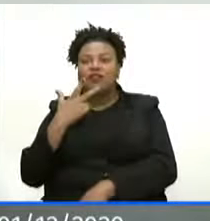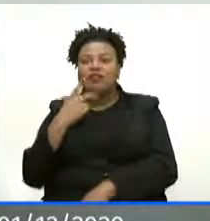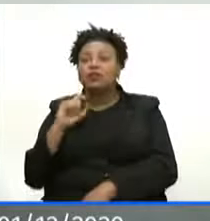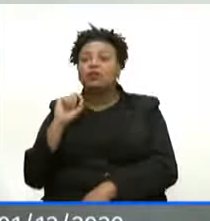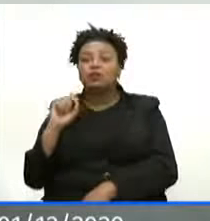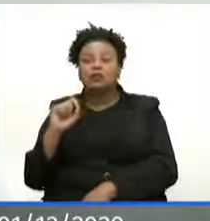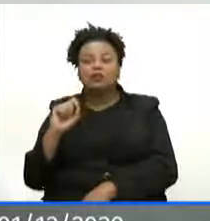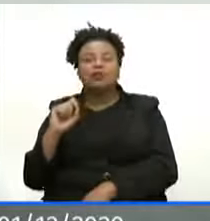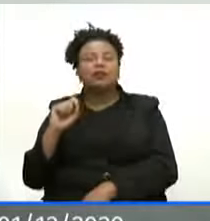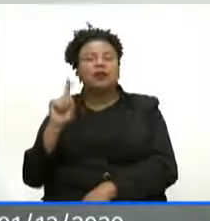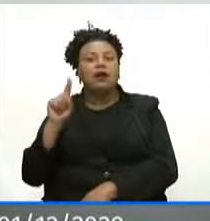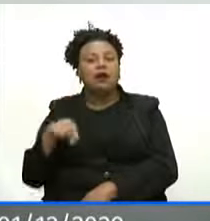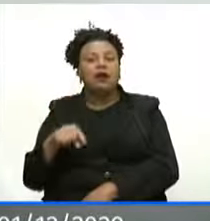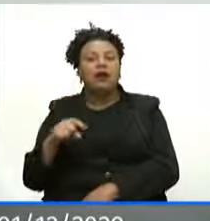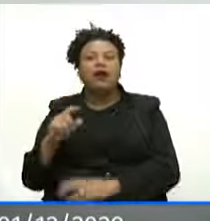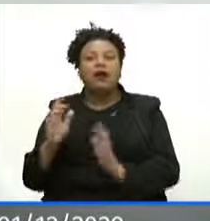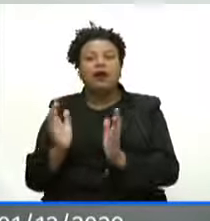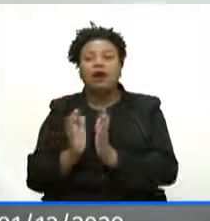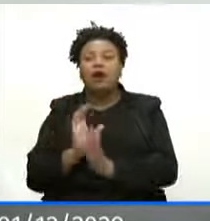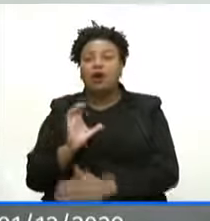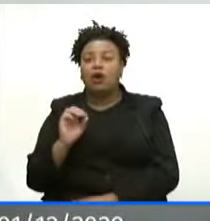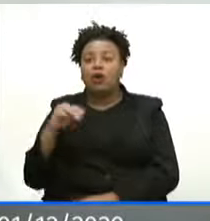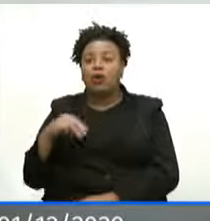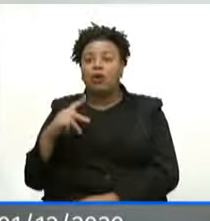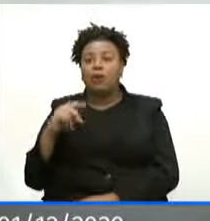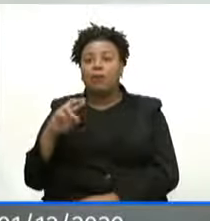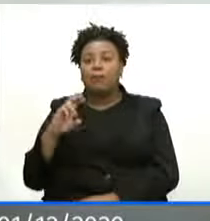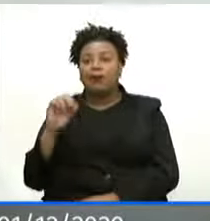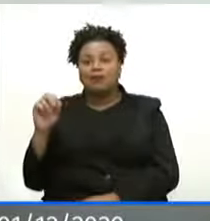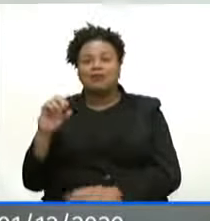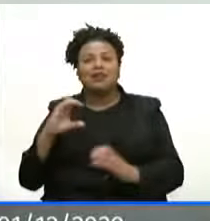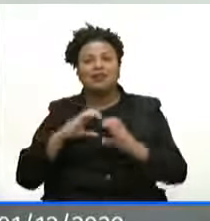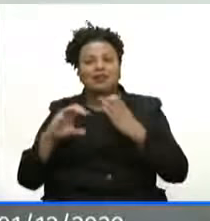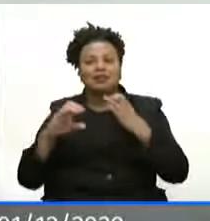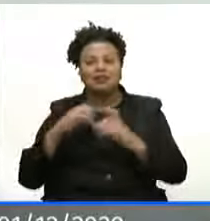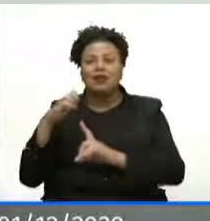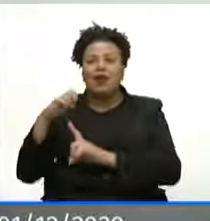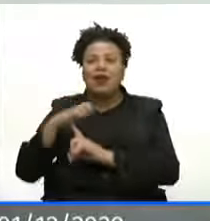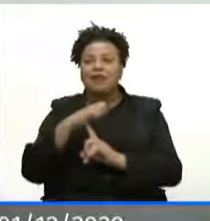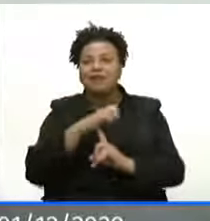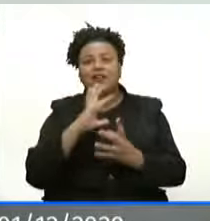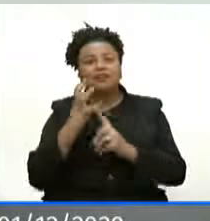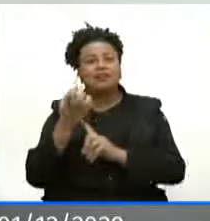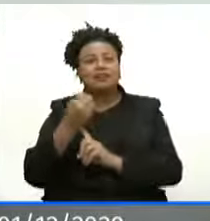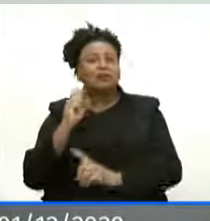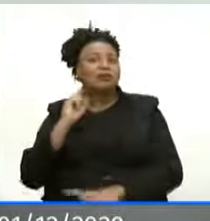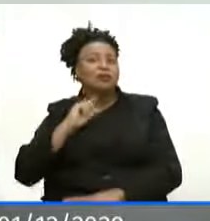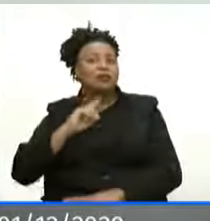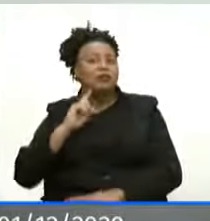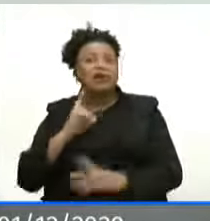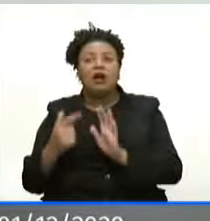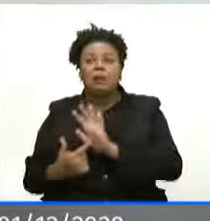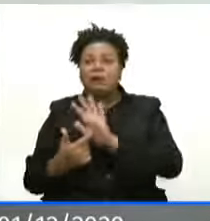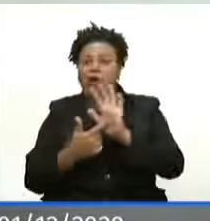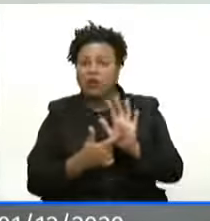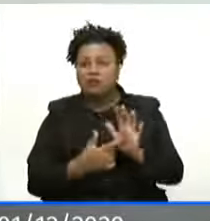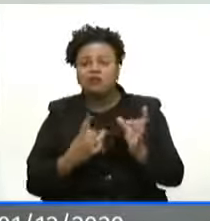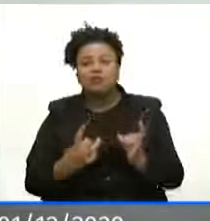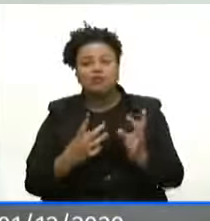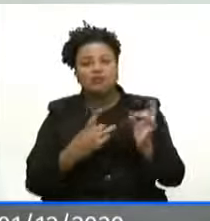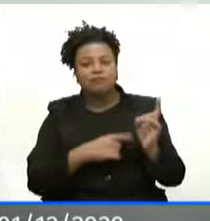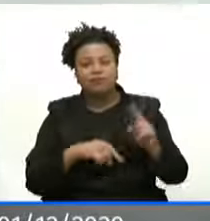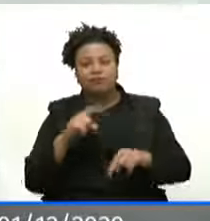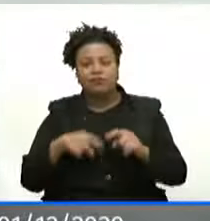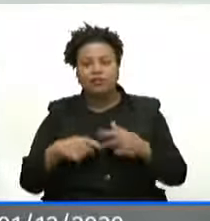destacando-se a comparsa da canção, a feira do artesanato em lã, a mostra da indústria e comércio, o Veloterra,